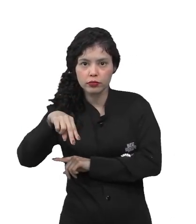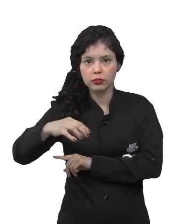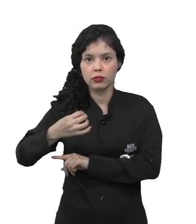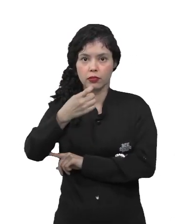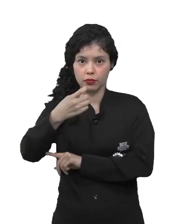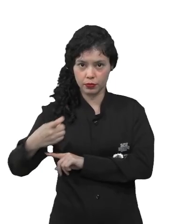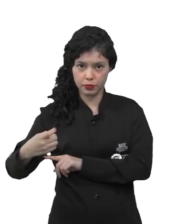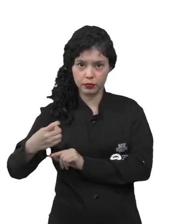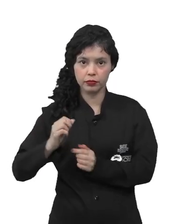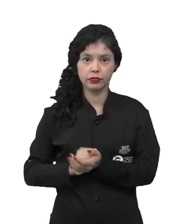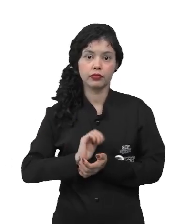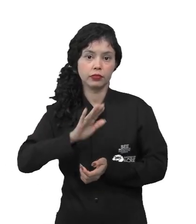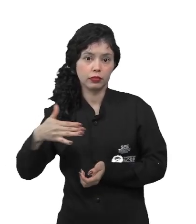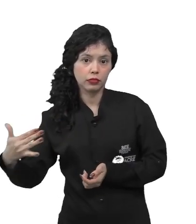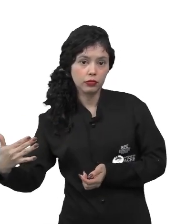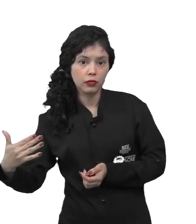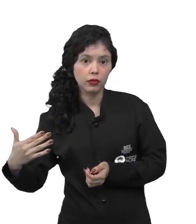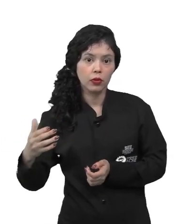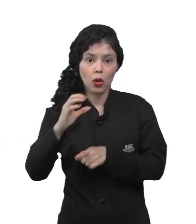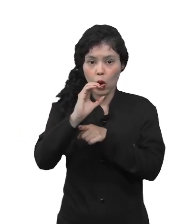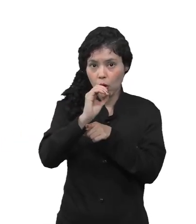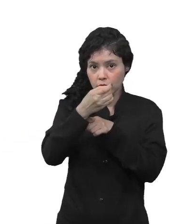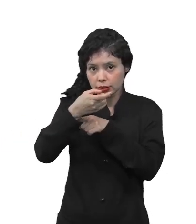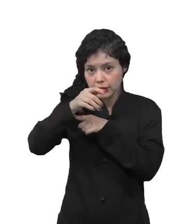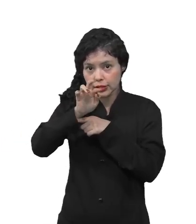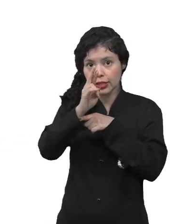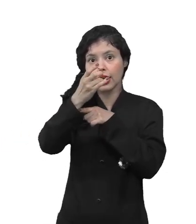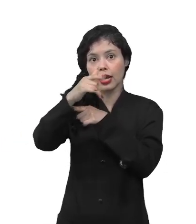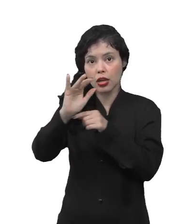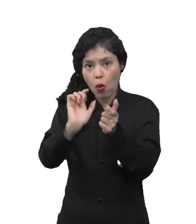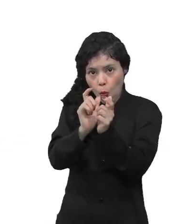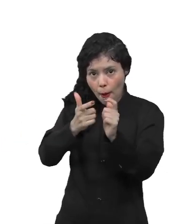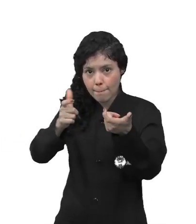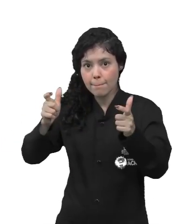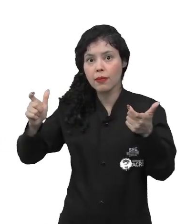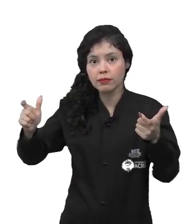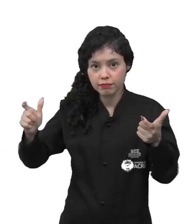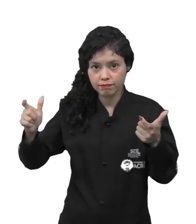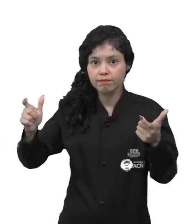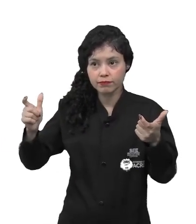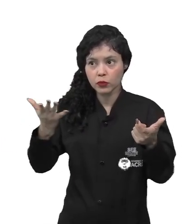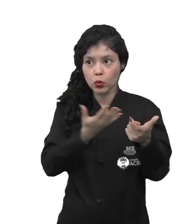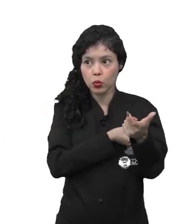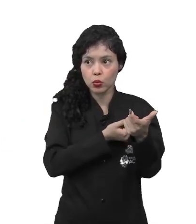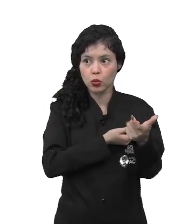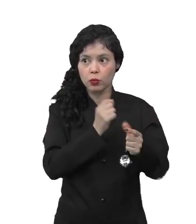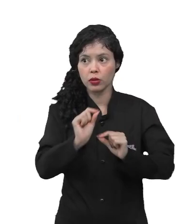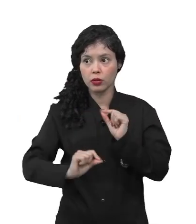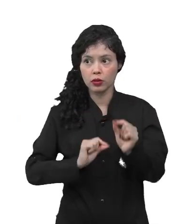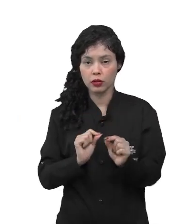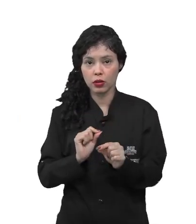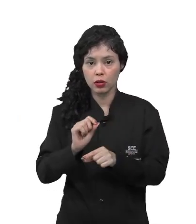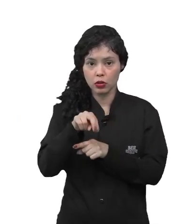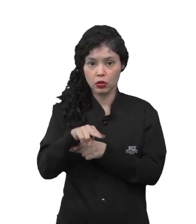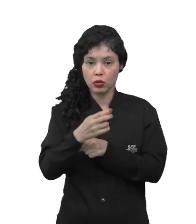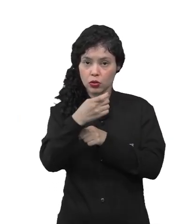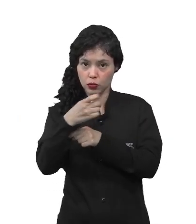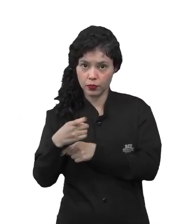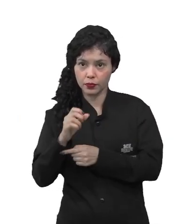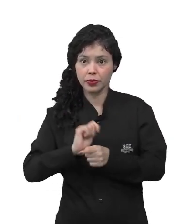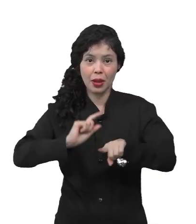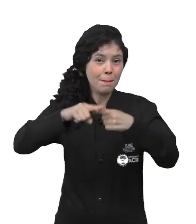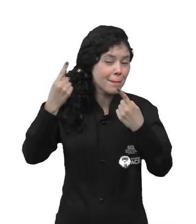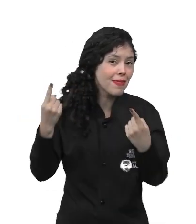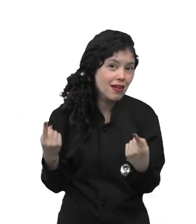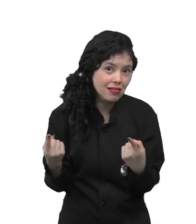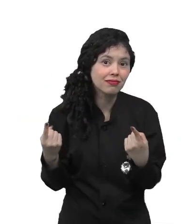NOx, enquanto a oxidação, um aumento do número de NOx.